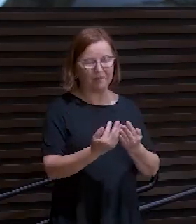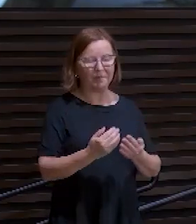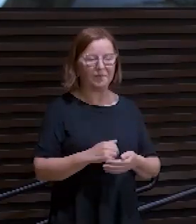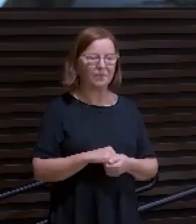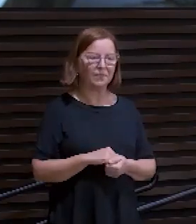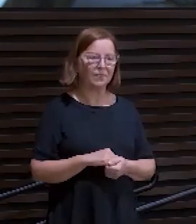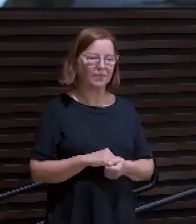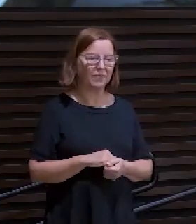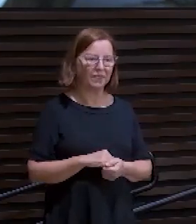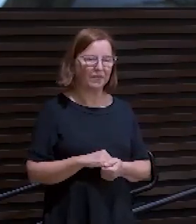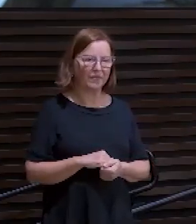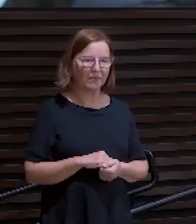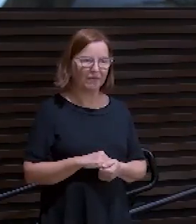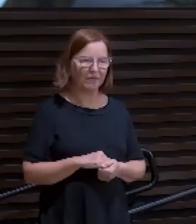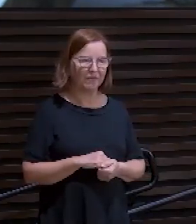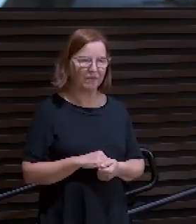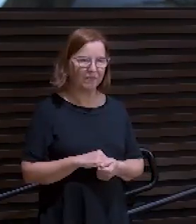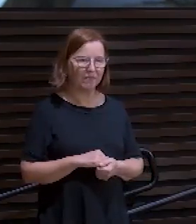temos